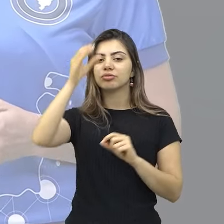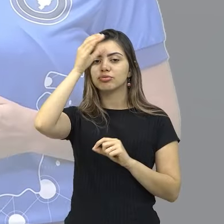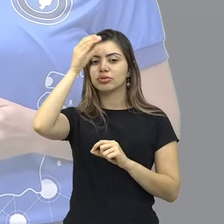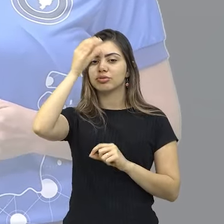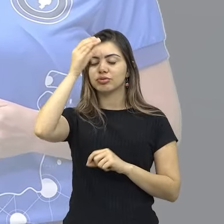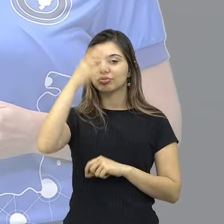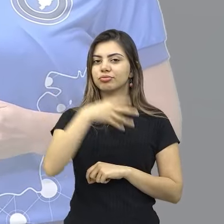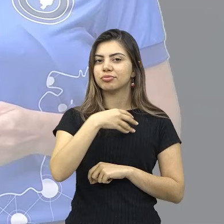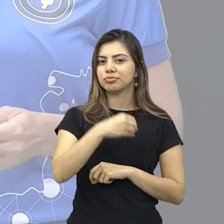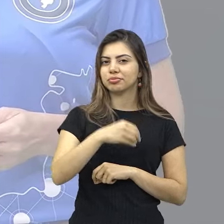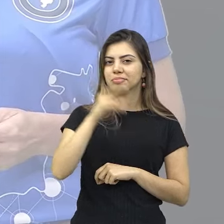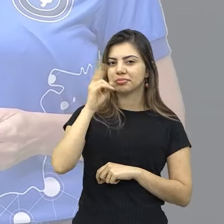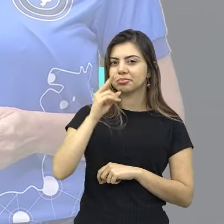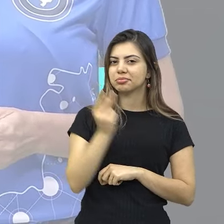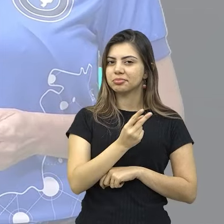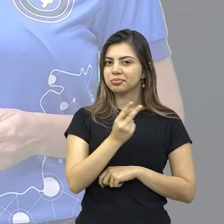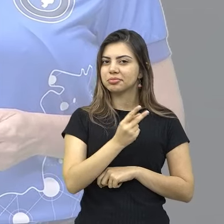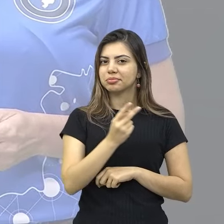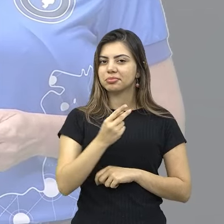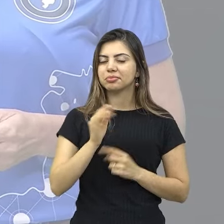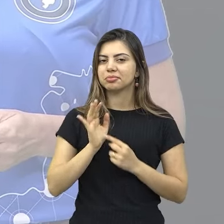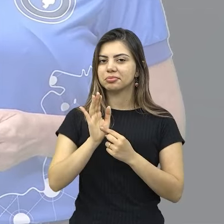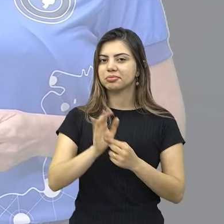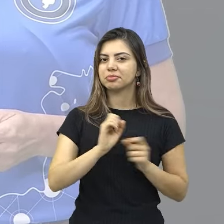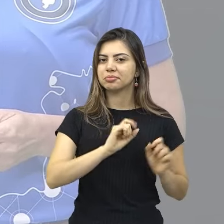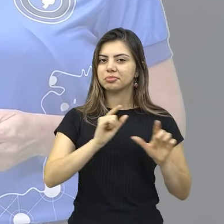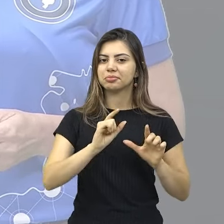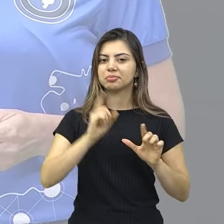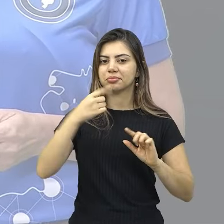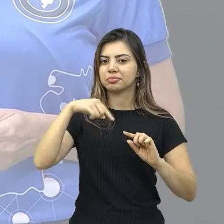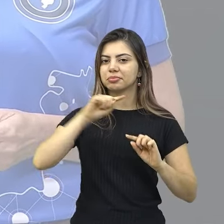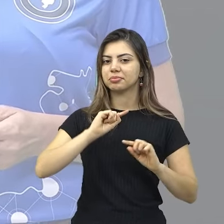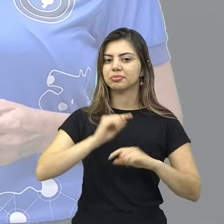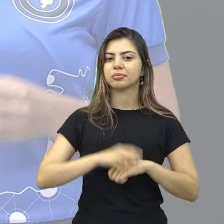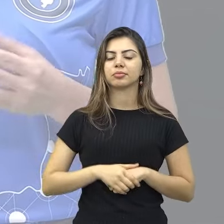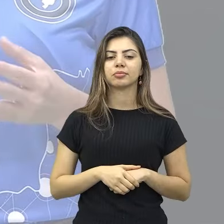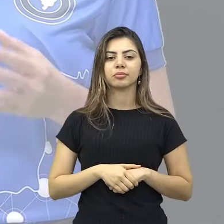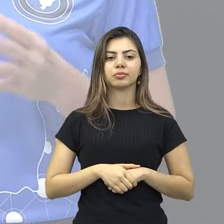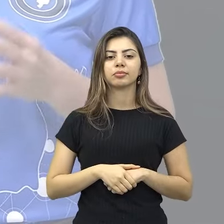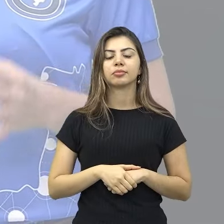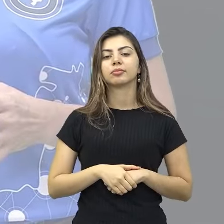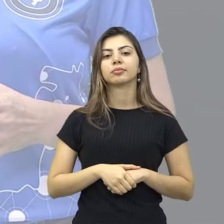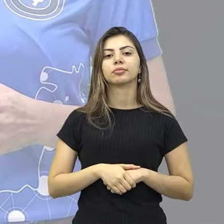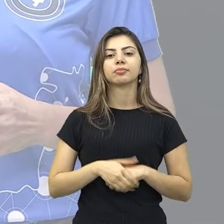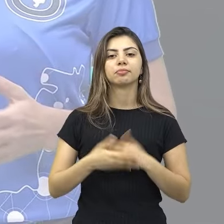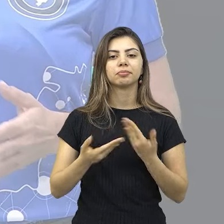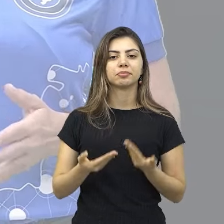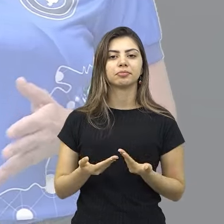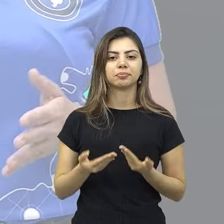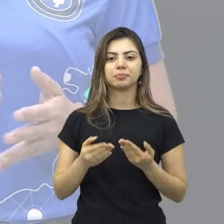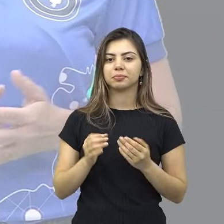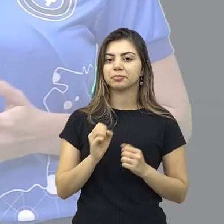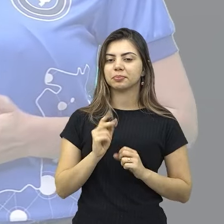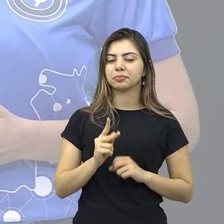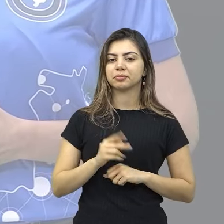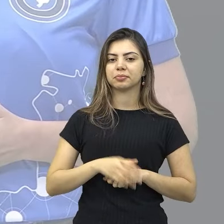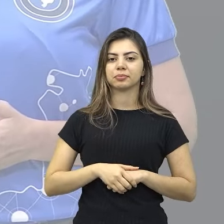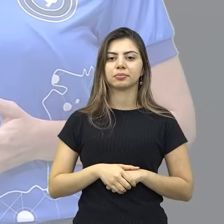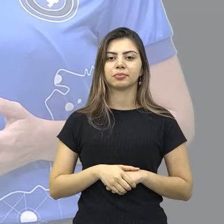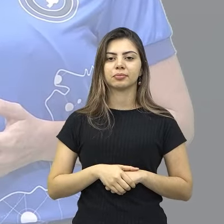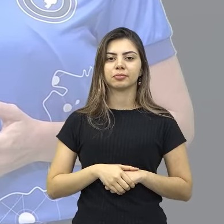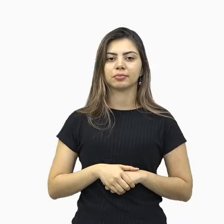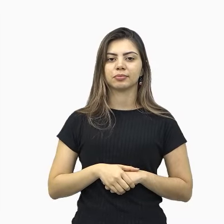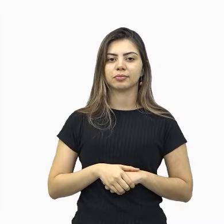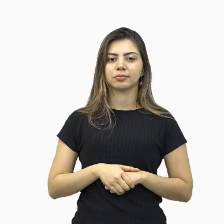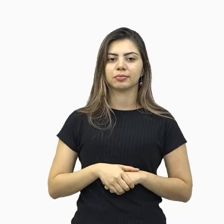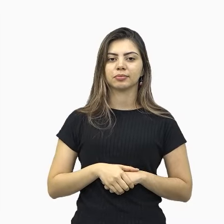irmão do William, ok? Eles são o quê? O Ark e a Lilibeth, então vocês têm nephew e niece. Vamos conferir aqui na nossa